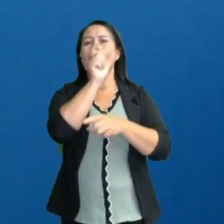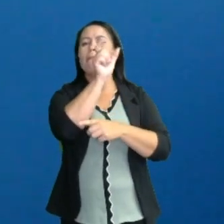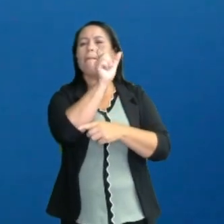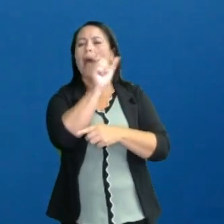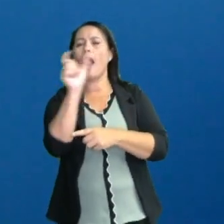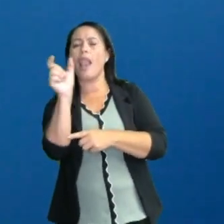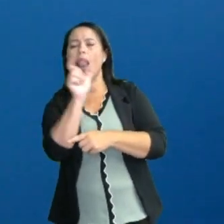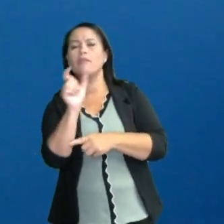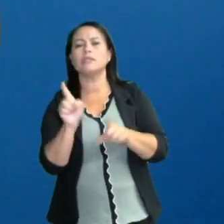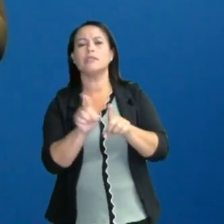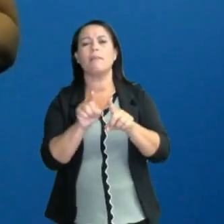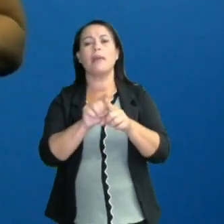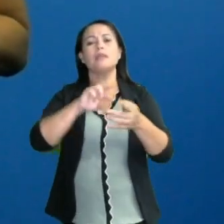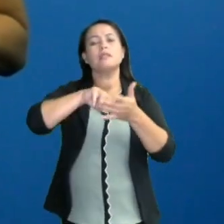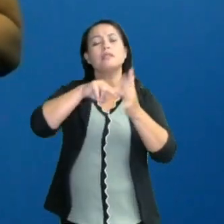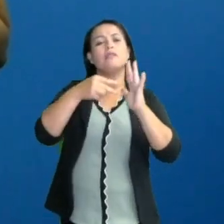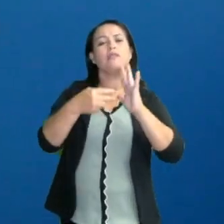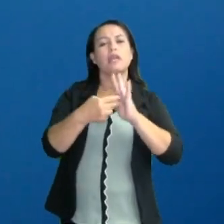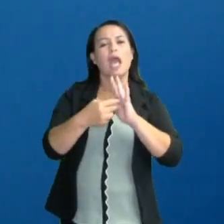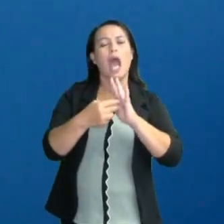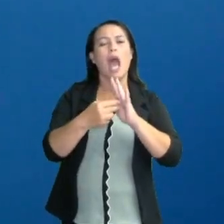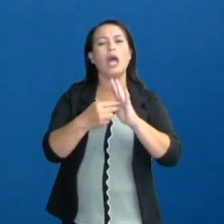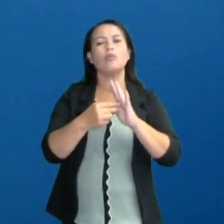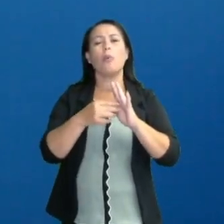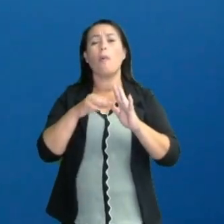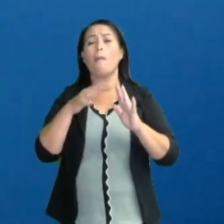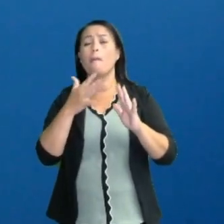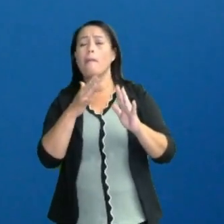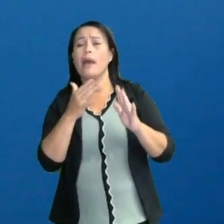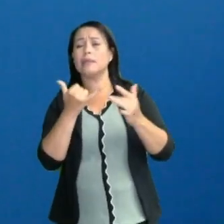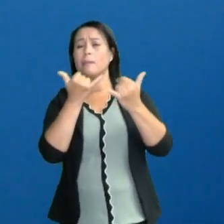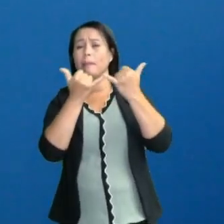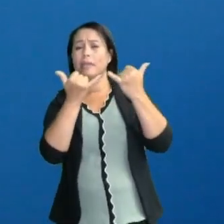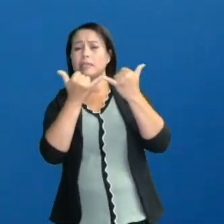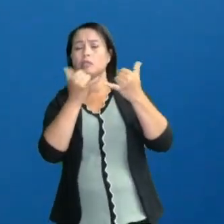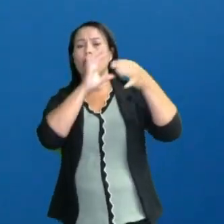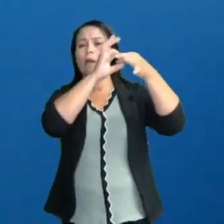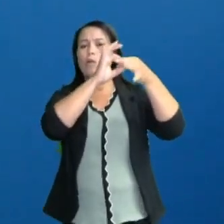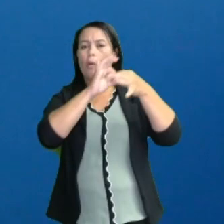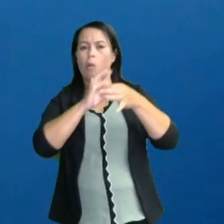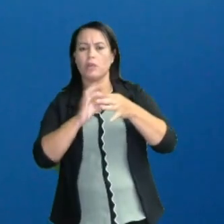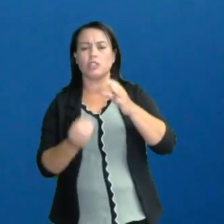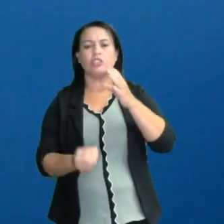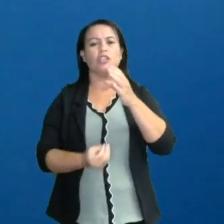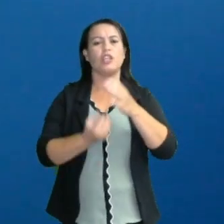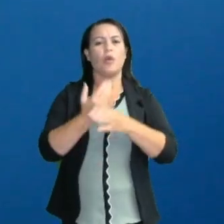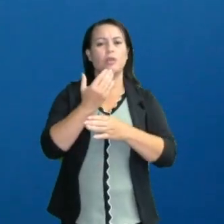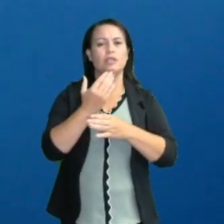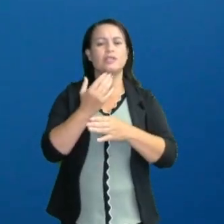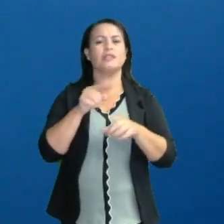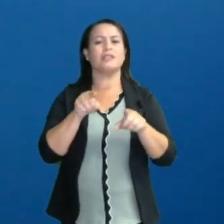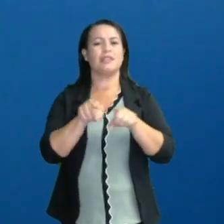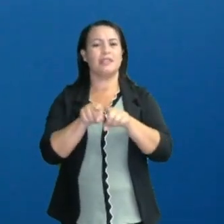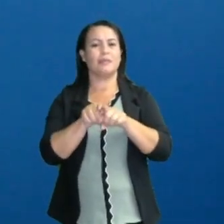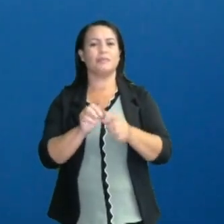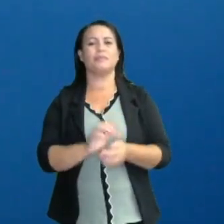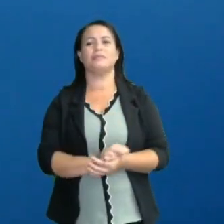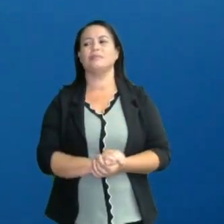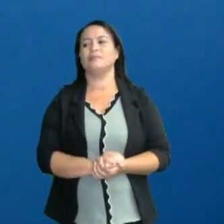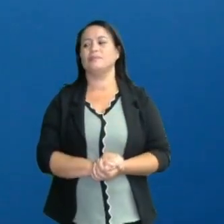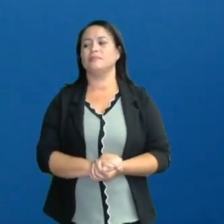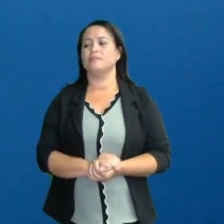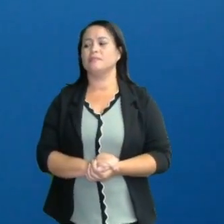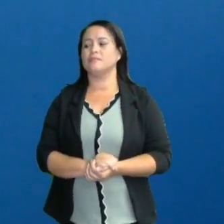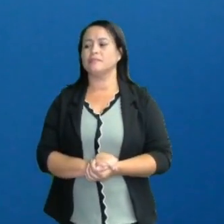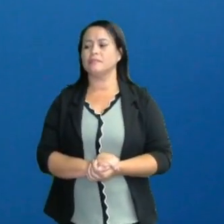significados, reconhecendo o significado mais plausível para o contexto que deu origem à consulta.